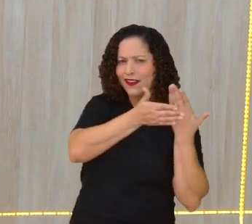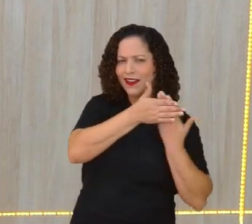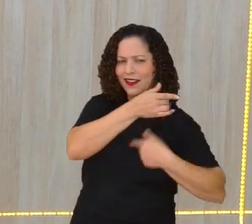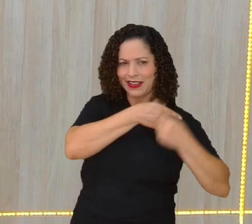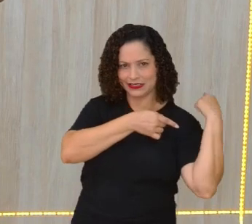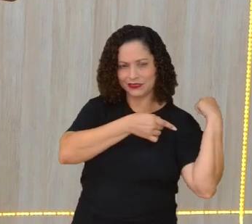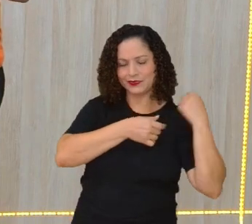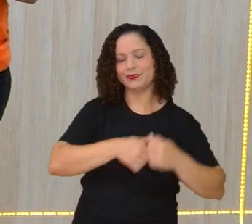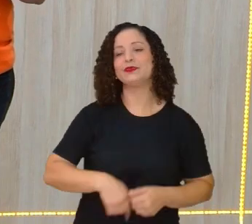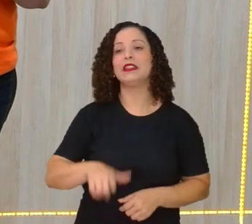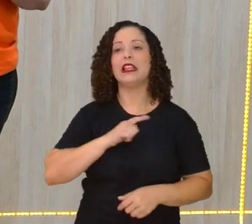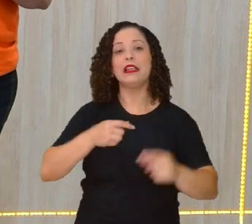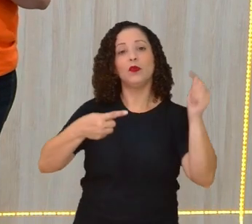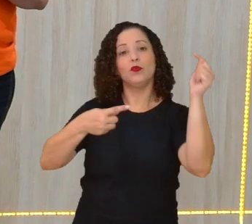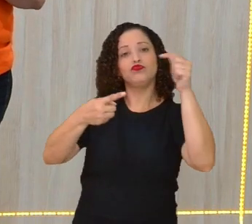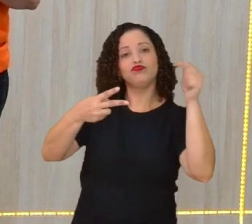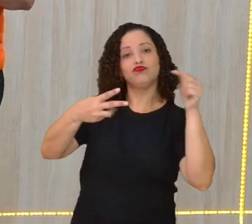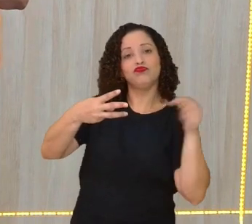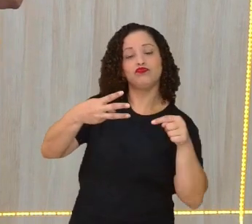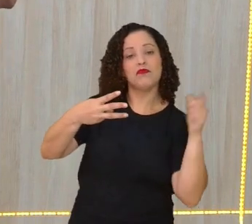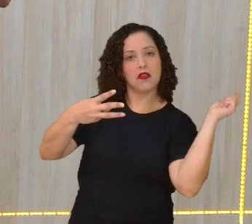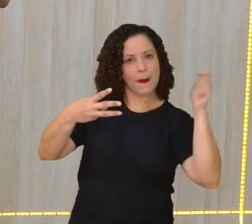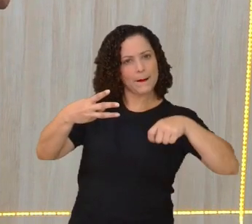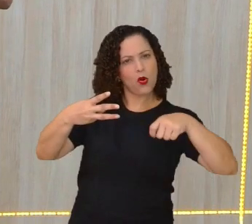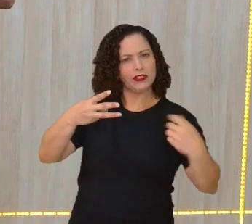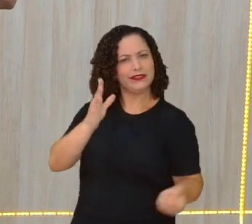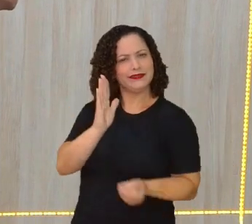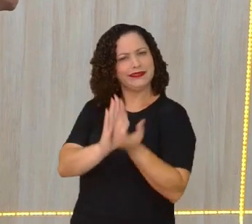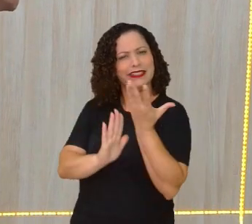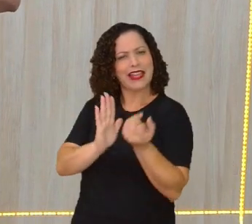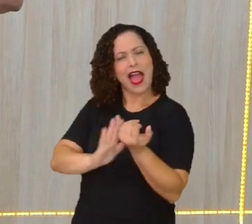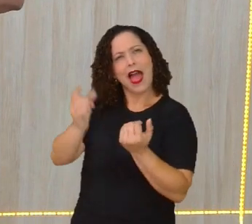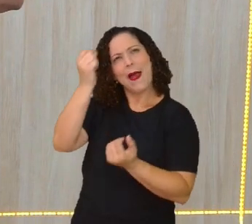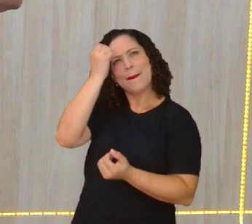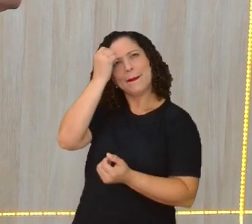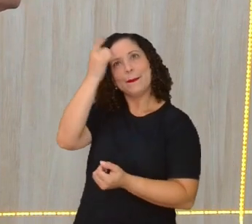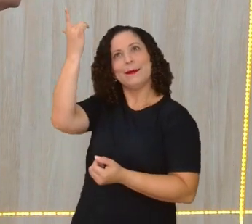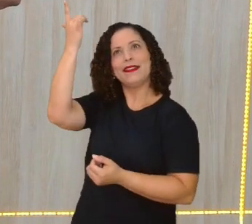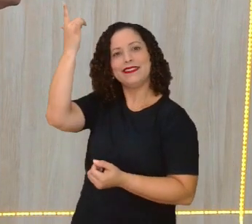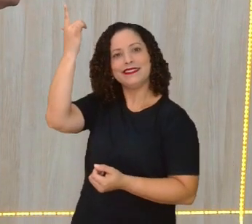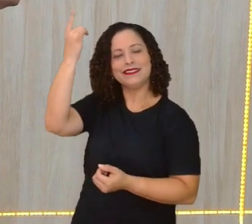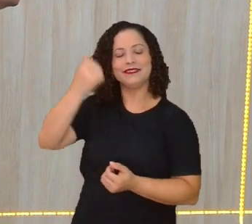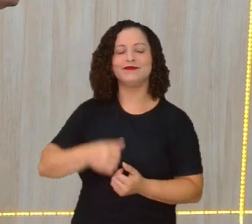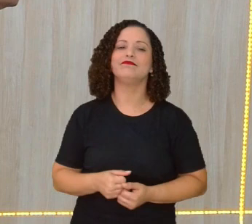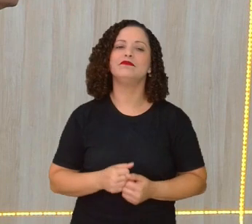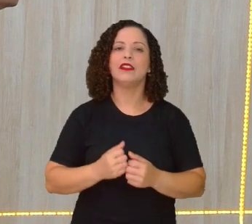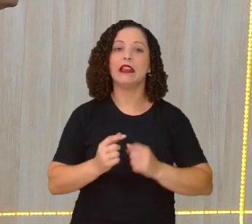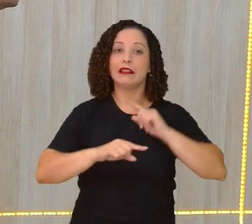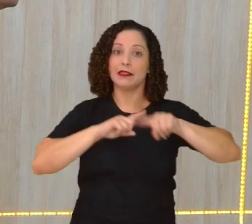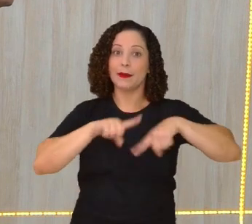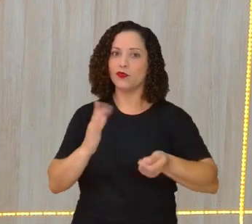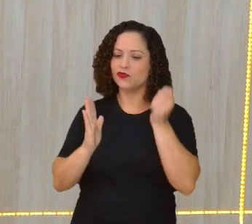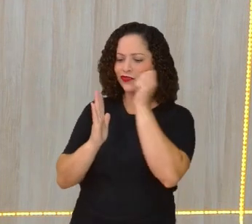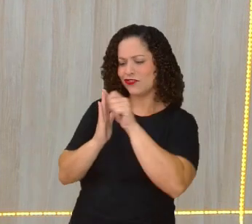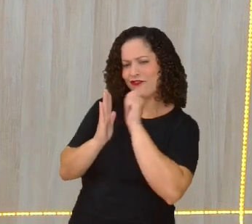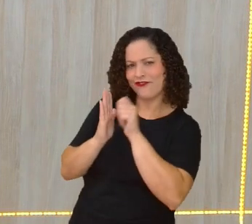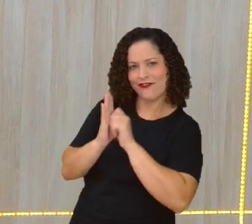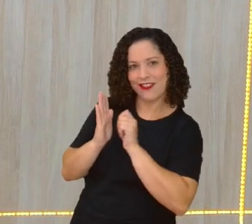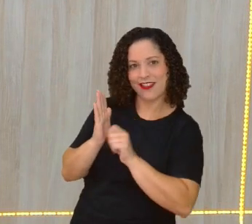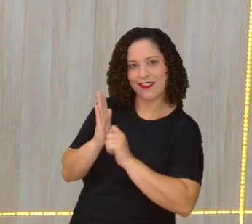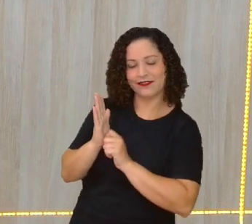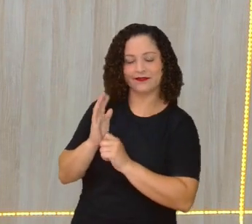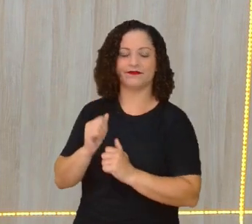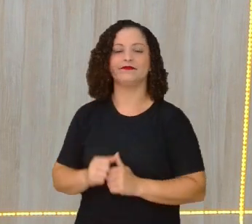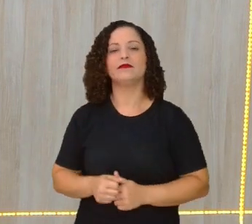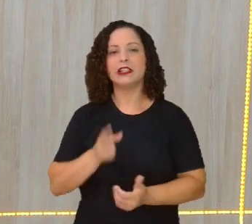3 maneiras que podemos formular na nossa mente e depois escrever, não é, minha gente? Nós estamos o